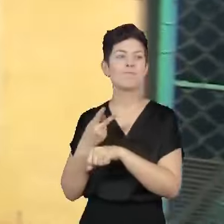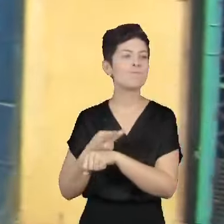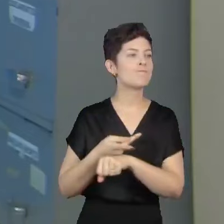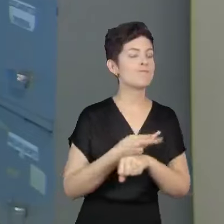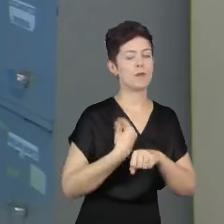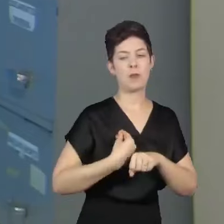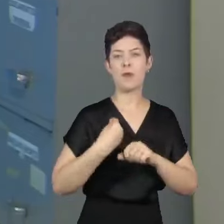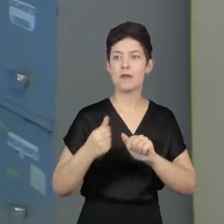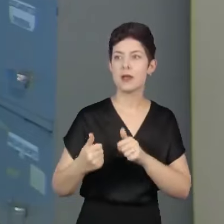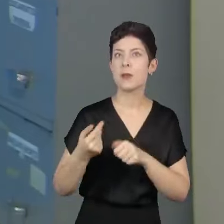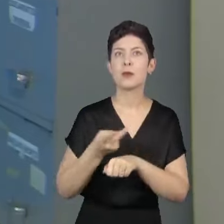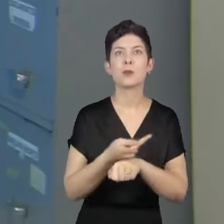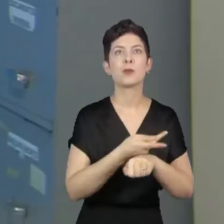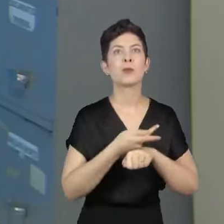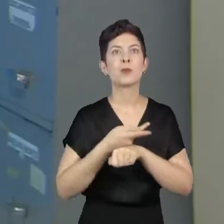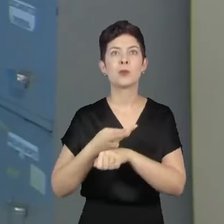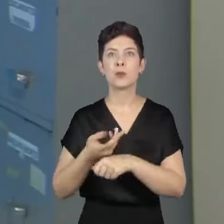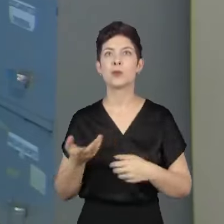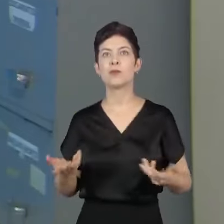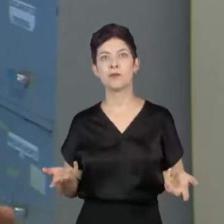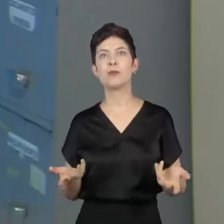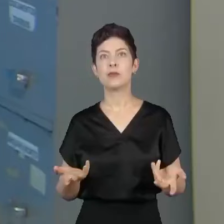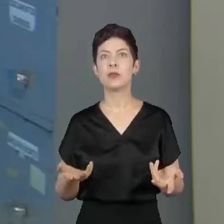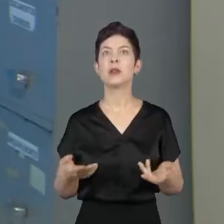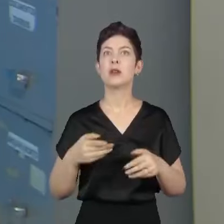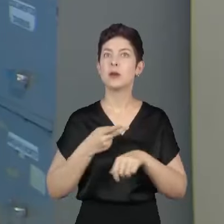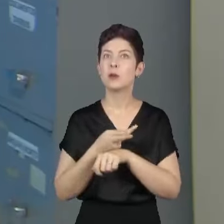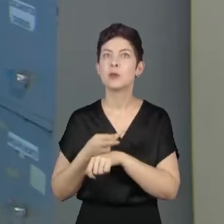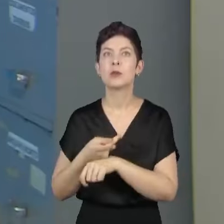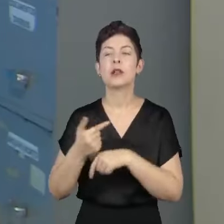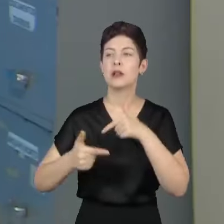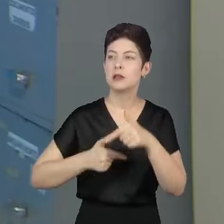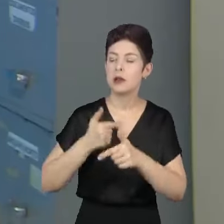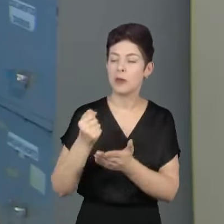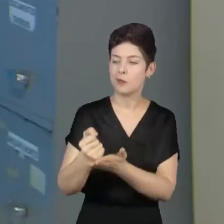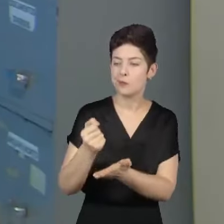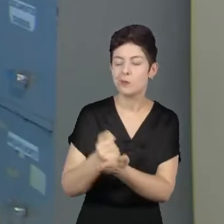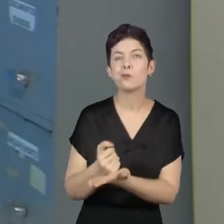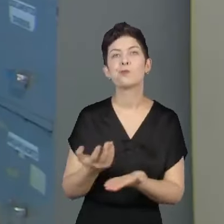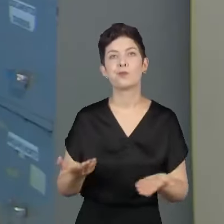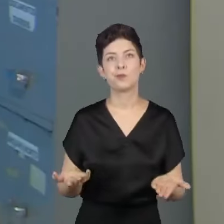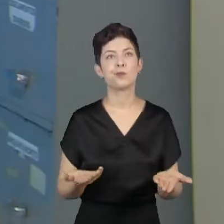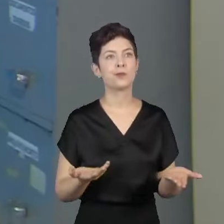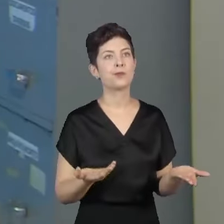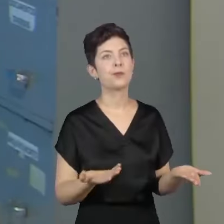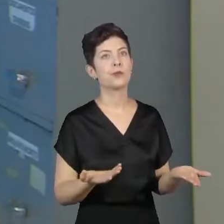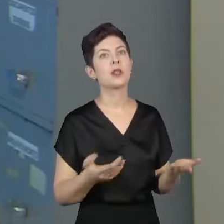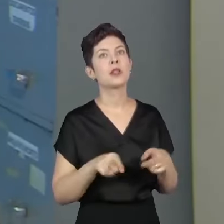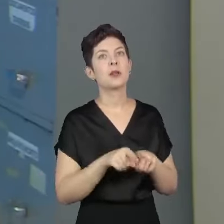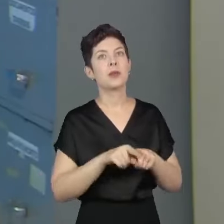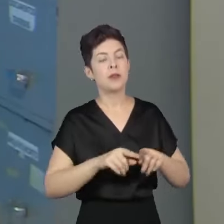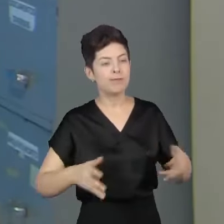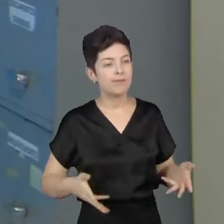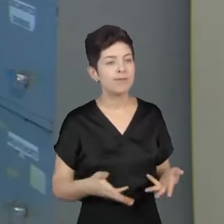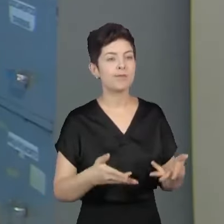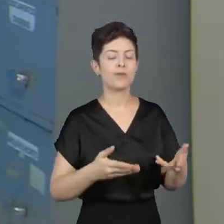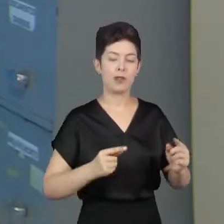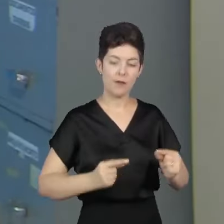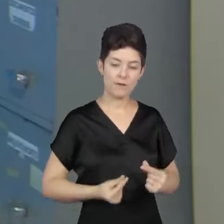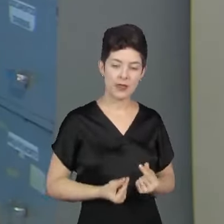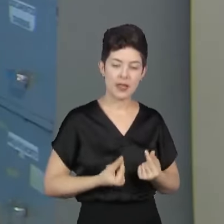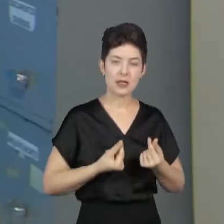vida melhor. Ah, é arrumar o meu lugarzinho, ficar tranquilo, arrumar um trabalho fixo e tá me levantando financeiramente,